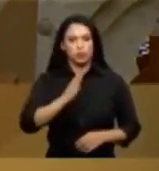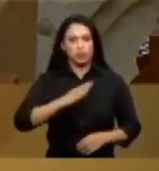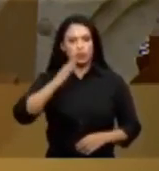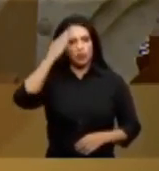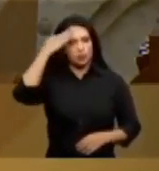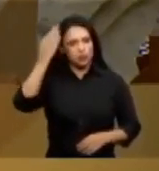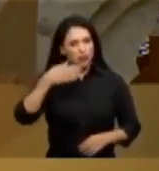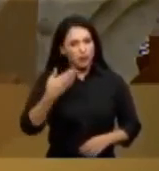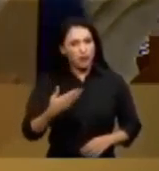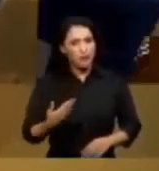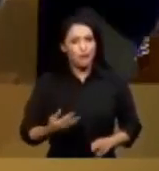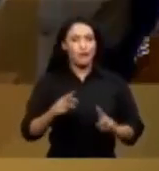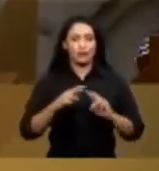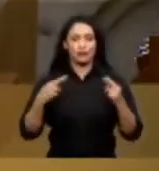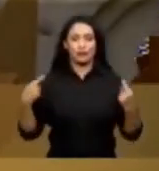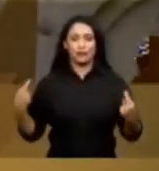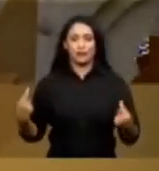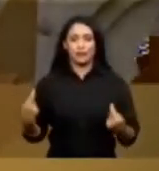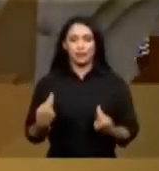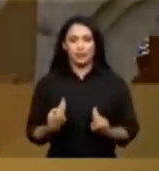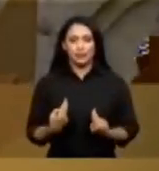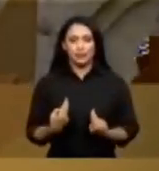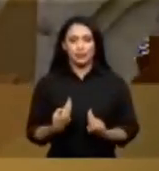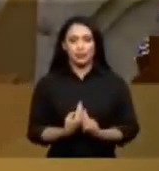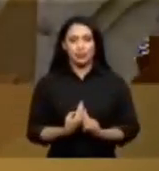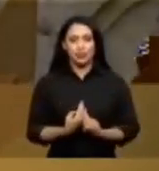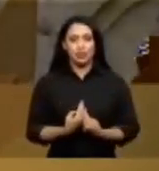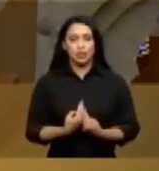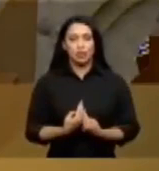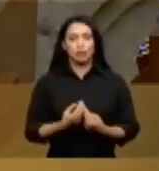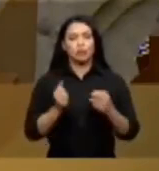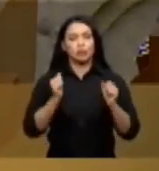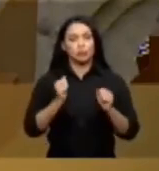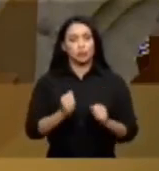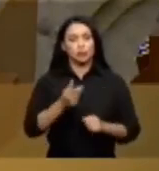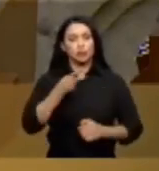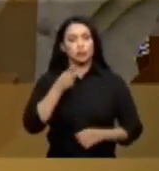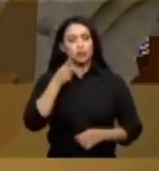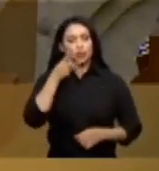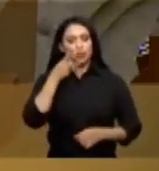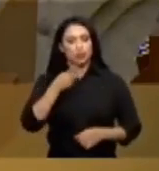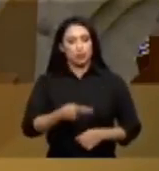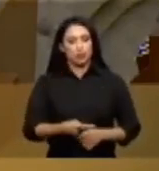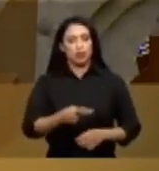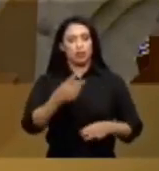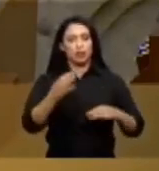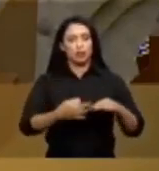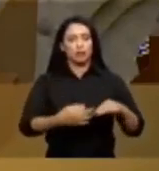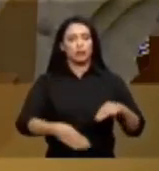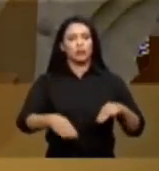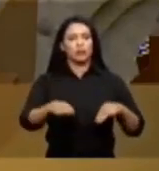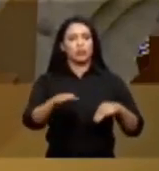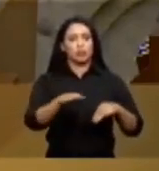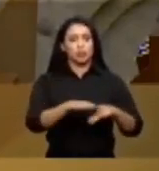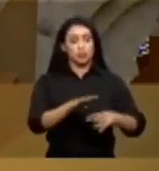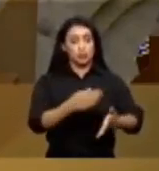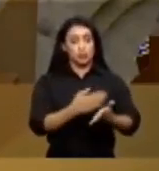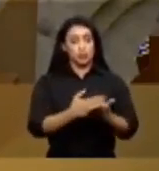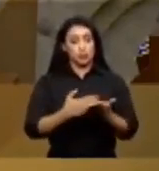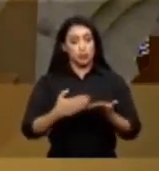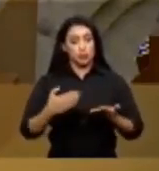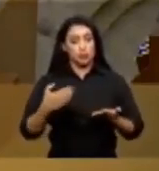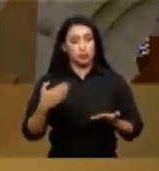honra desta sentada, se dirigir e dizer a Vossa Excelência, para